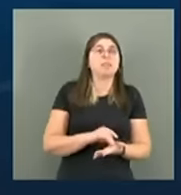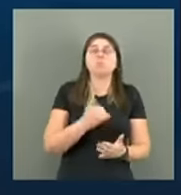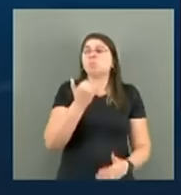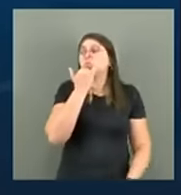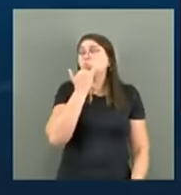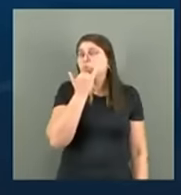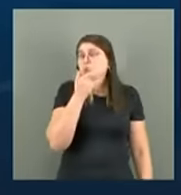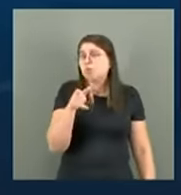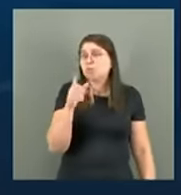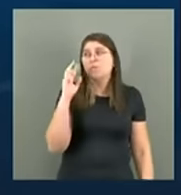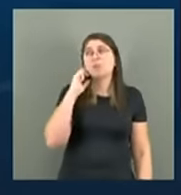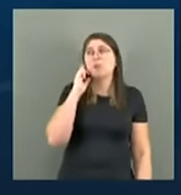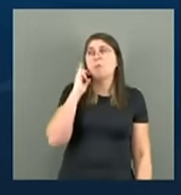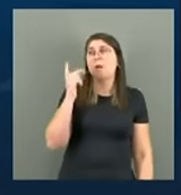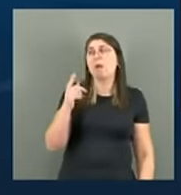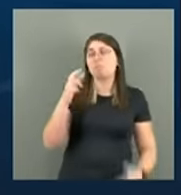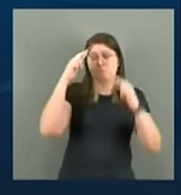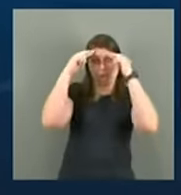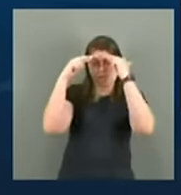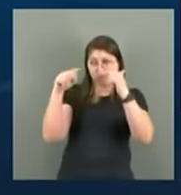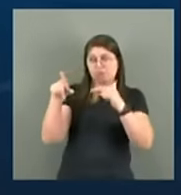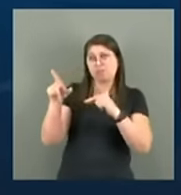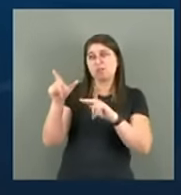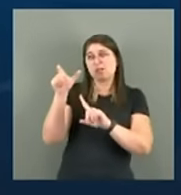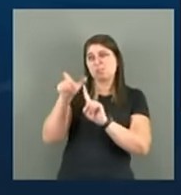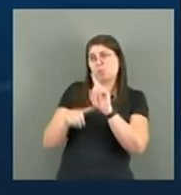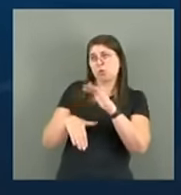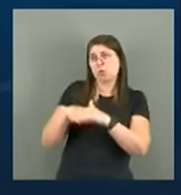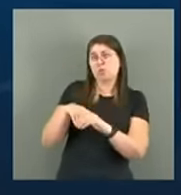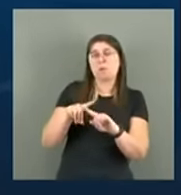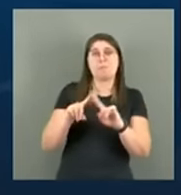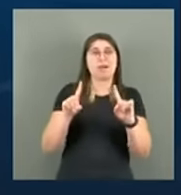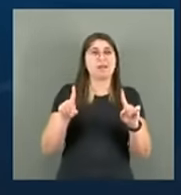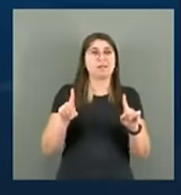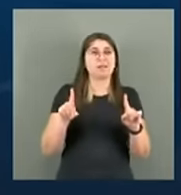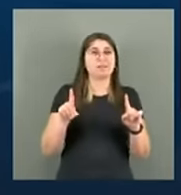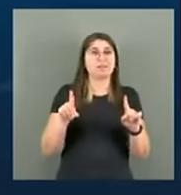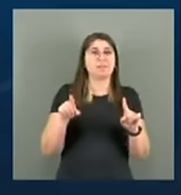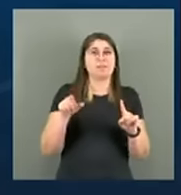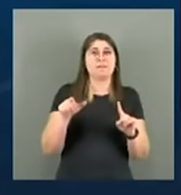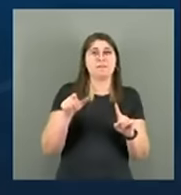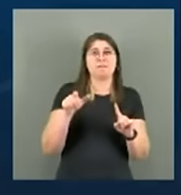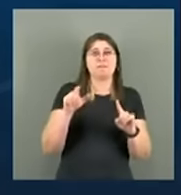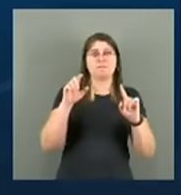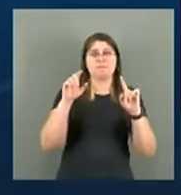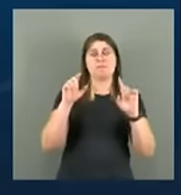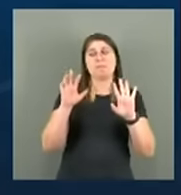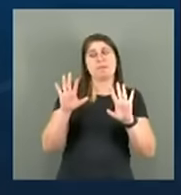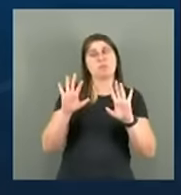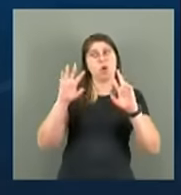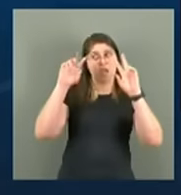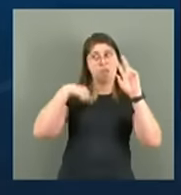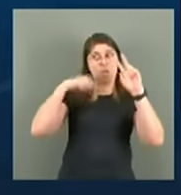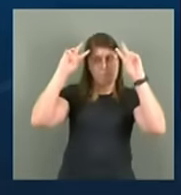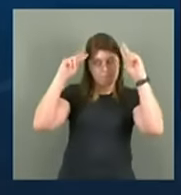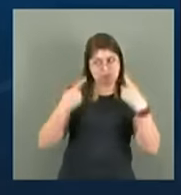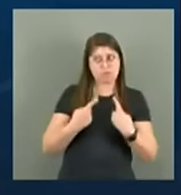Romário, com todo respeito a você, como jogador, mas como pessoa, eu preciso te falar, Romário,